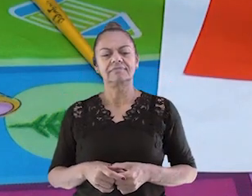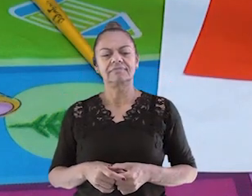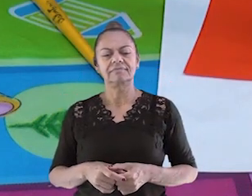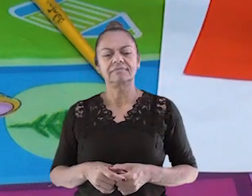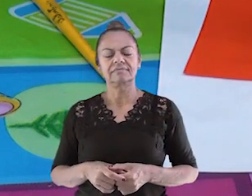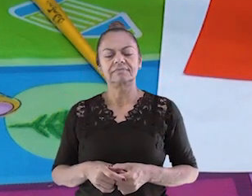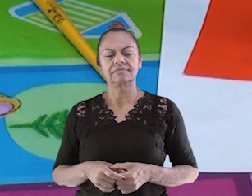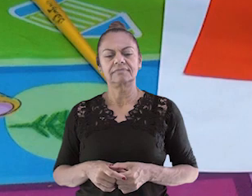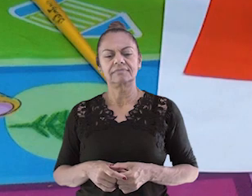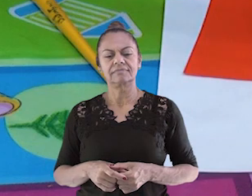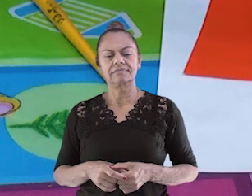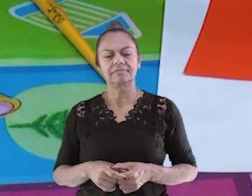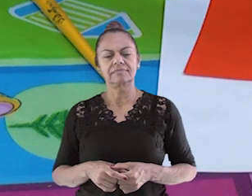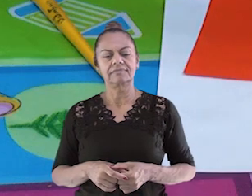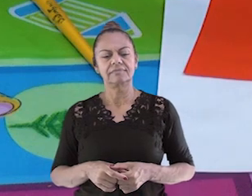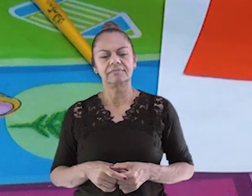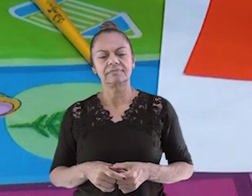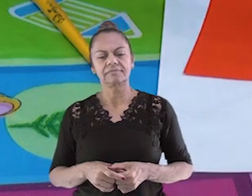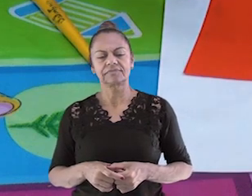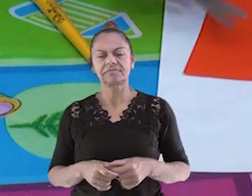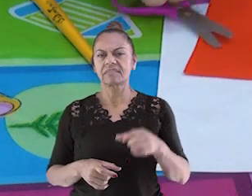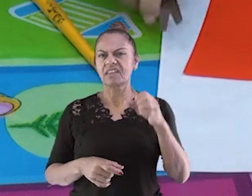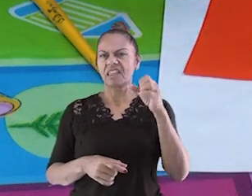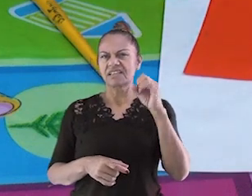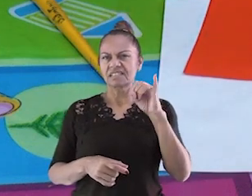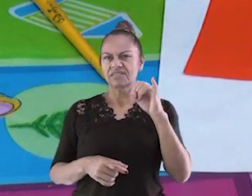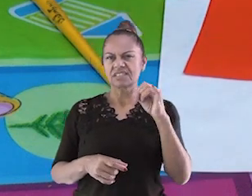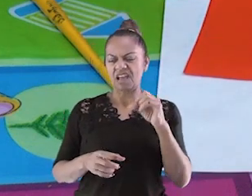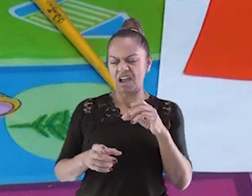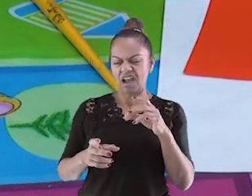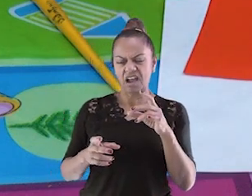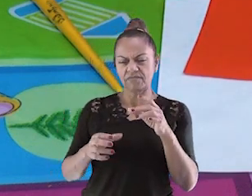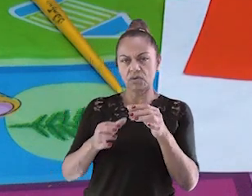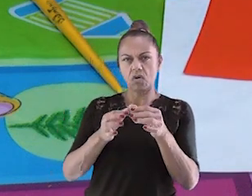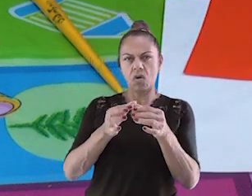Pode arrumar para ficar cacheado.